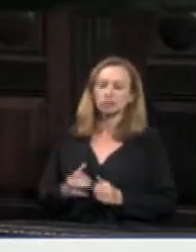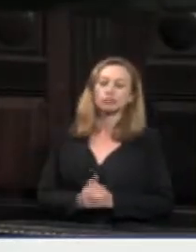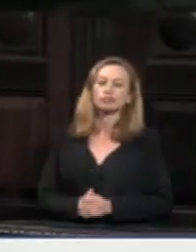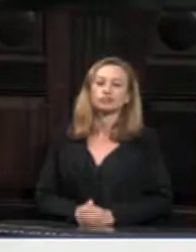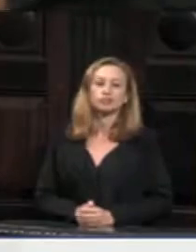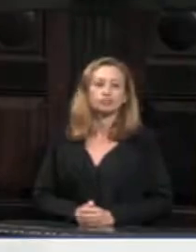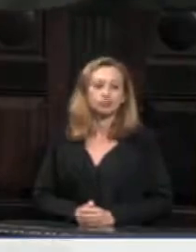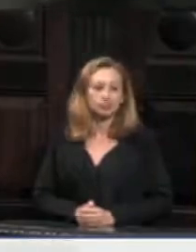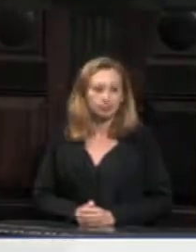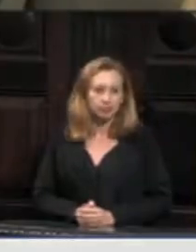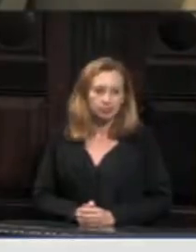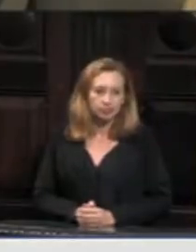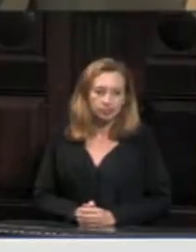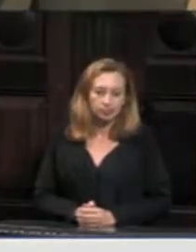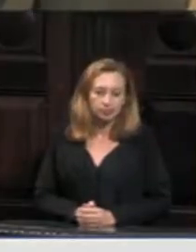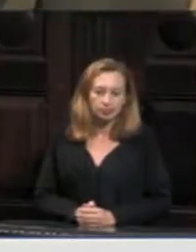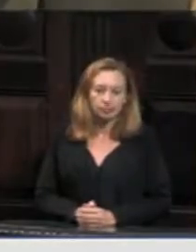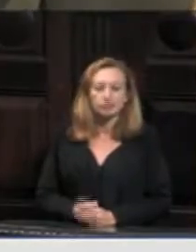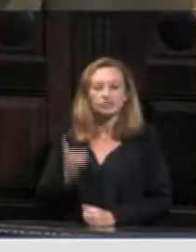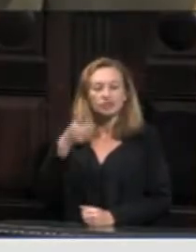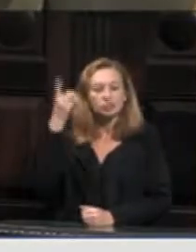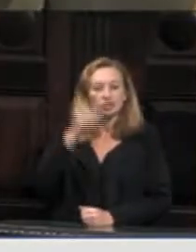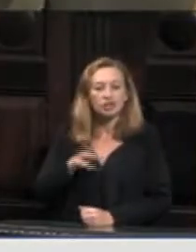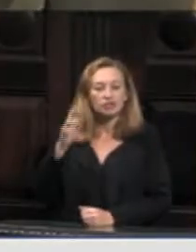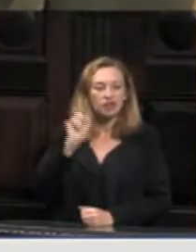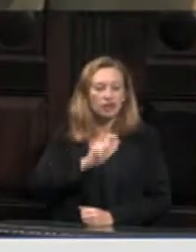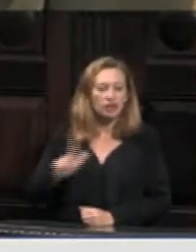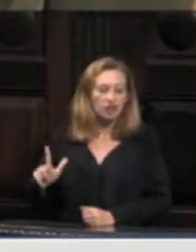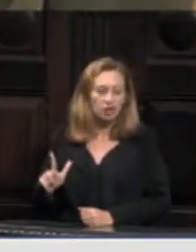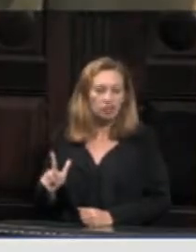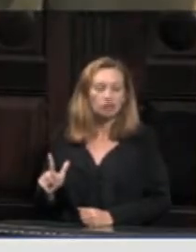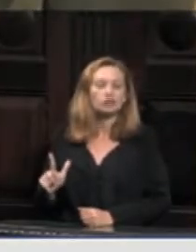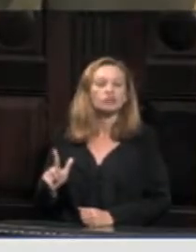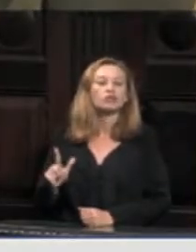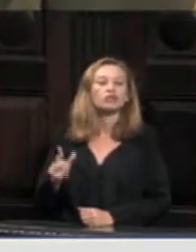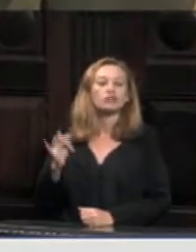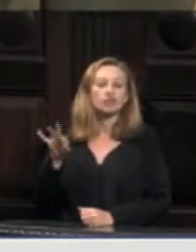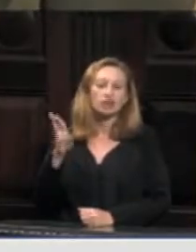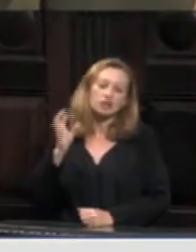a 1. Deputado Rafael Pisciani, deputado Felipe Soares,